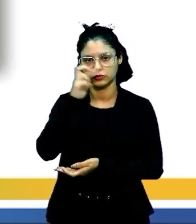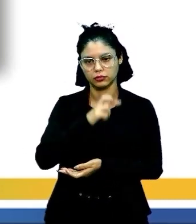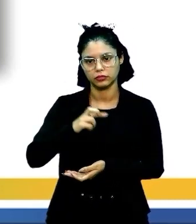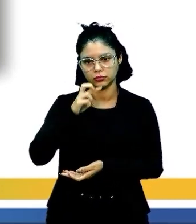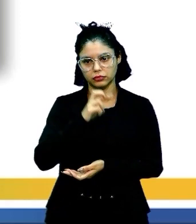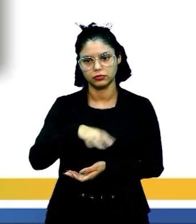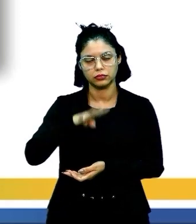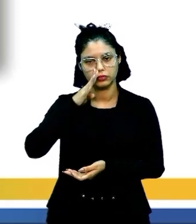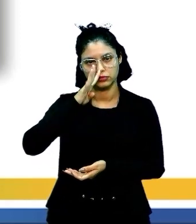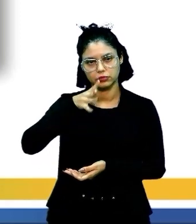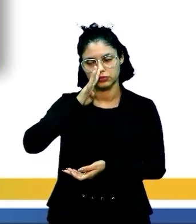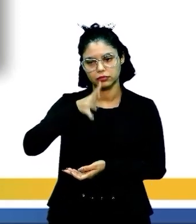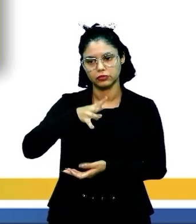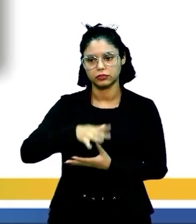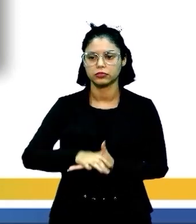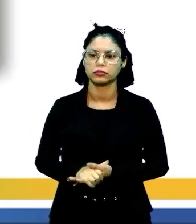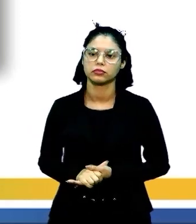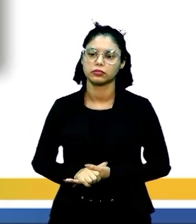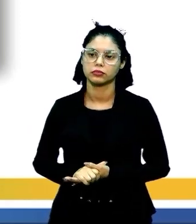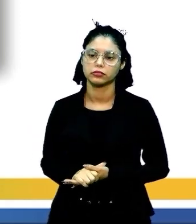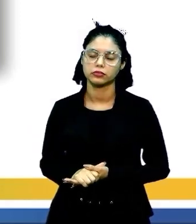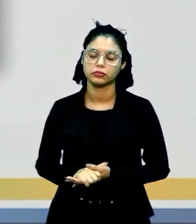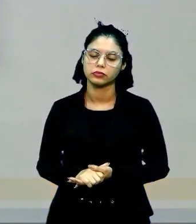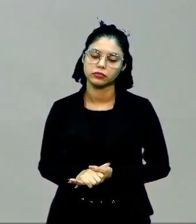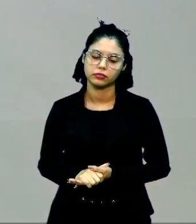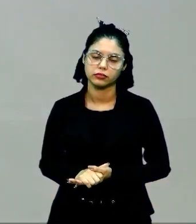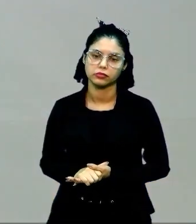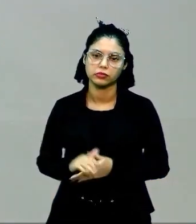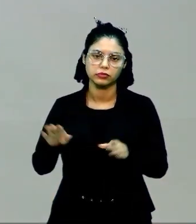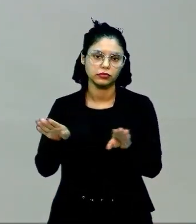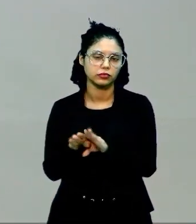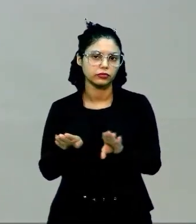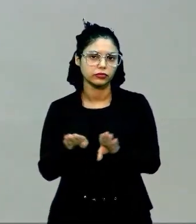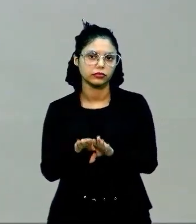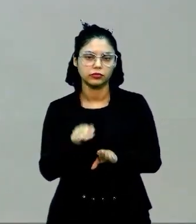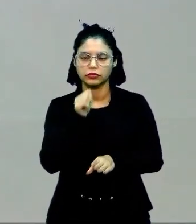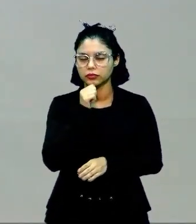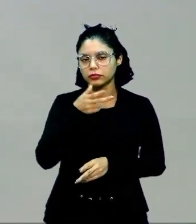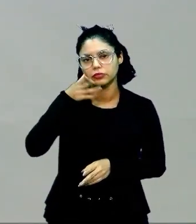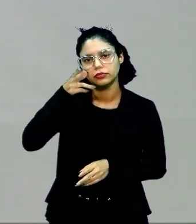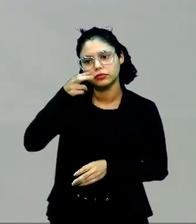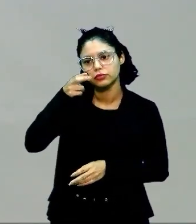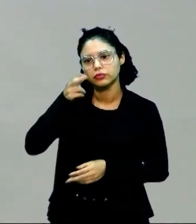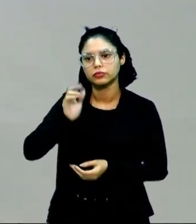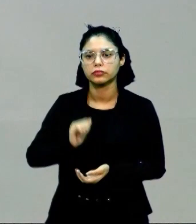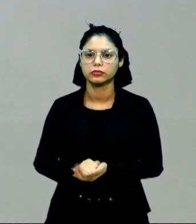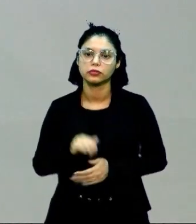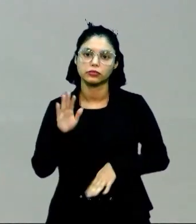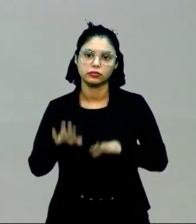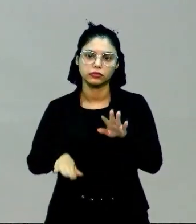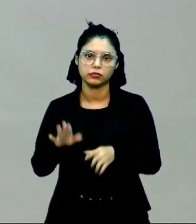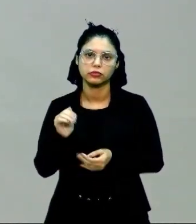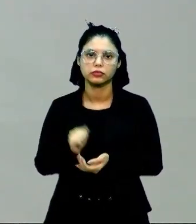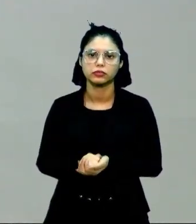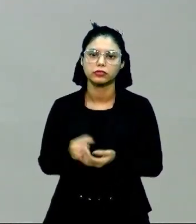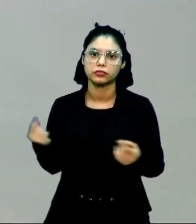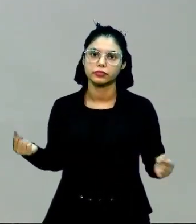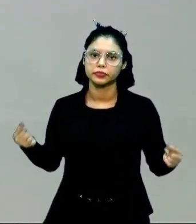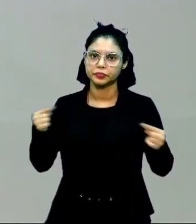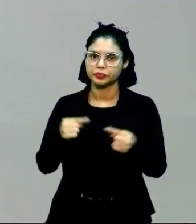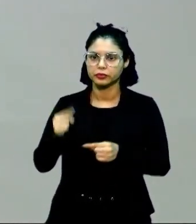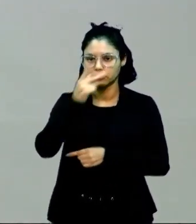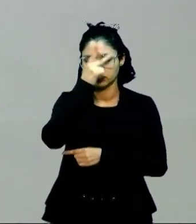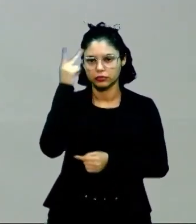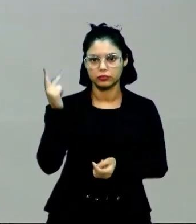fundamento sério ou análise crítica. Olha só uma situação muito curiosa. Às vezes nós julgamos uma